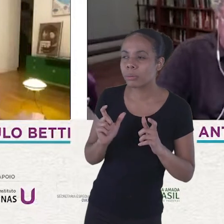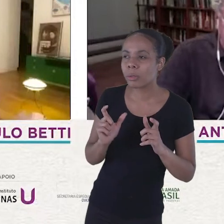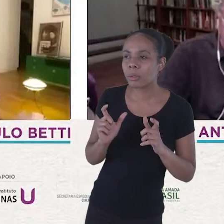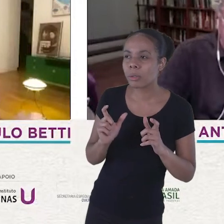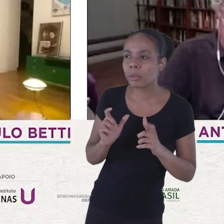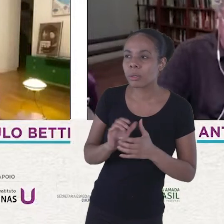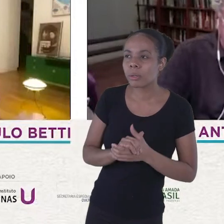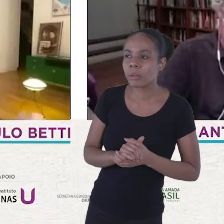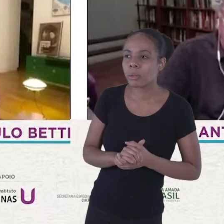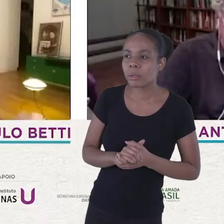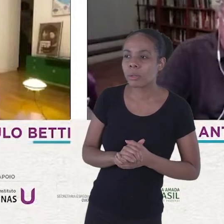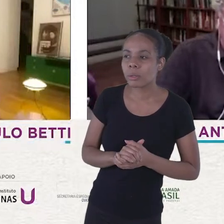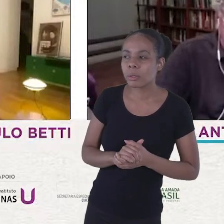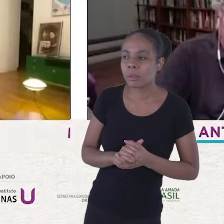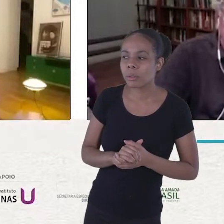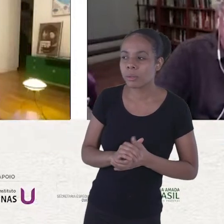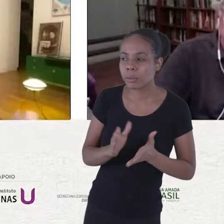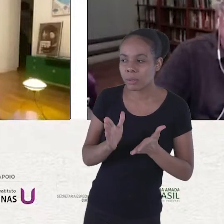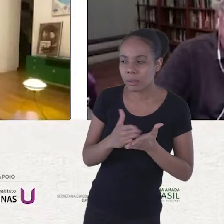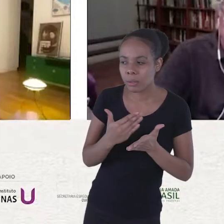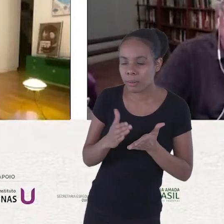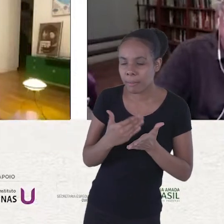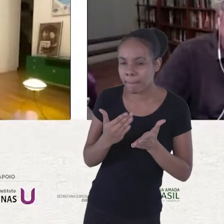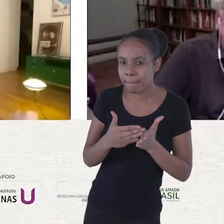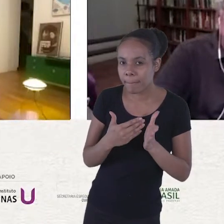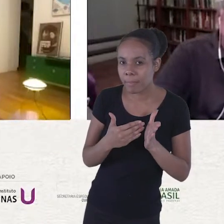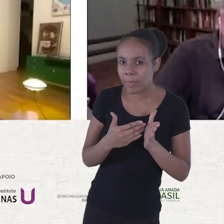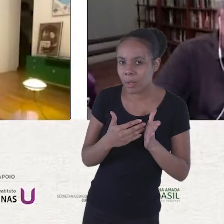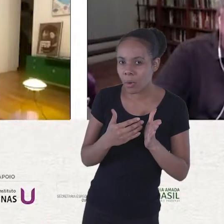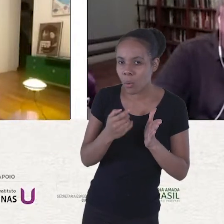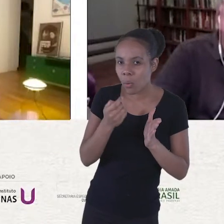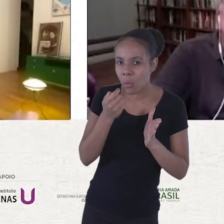4, quarto parágrafo, fim do quarto parágrafo.